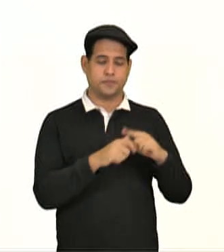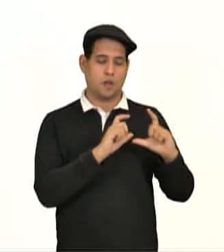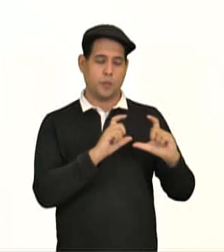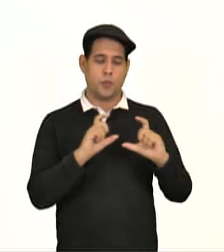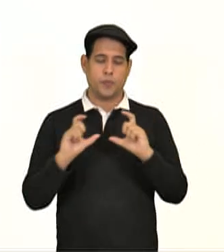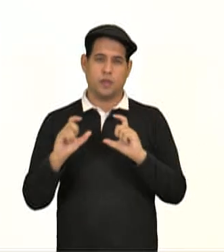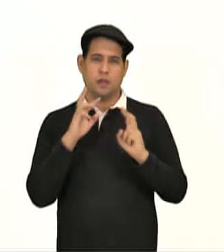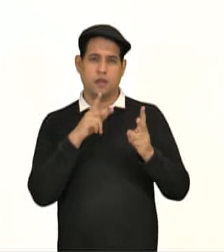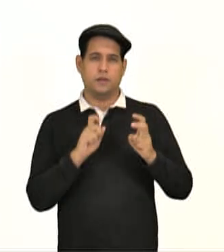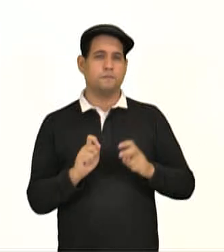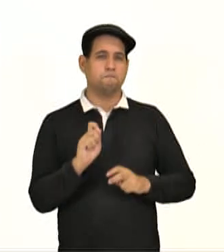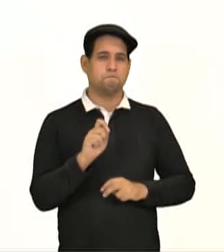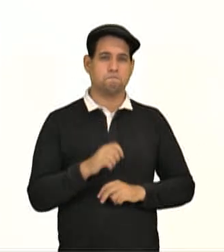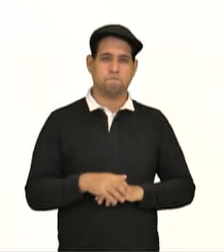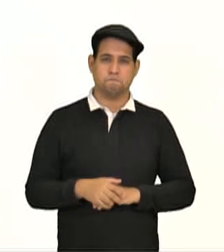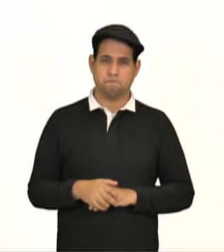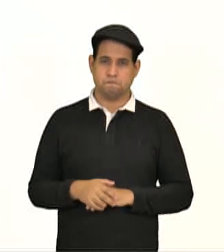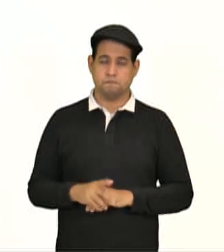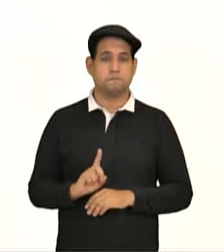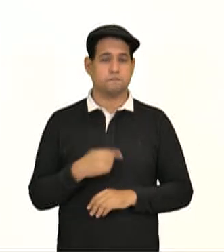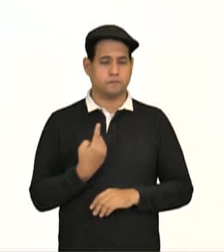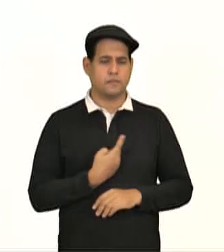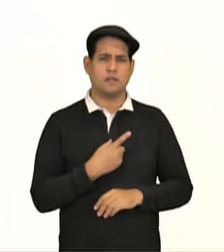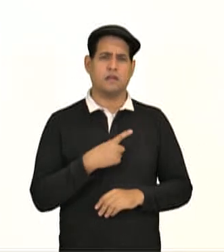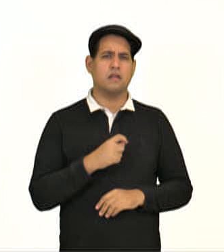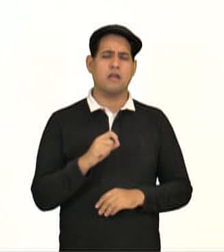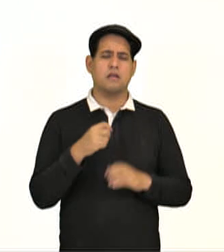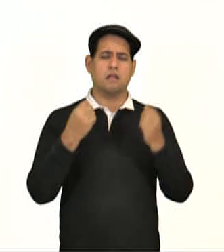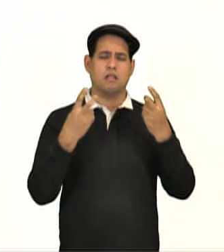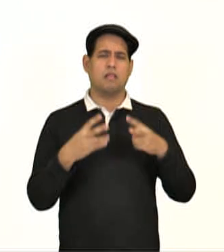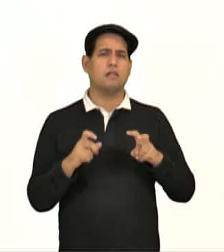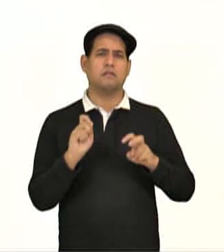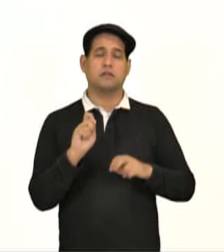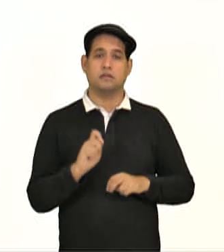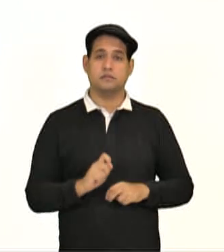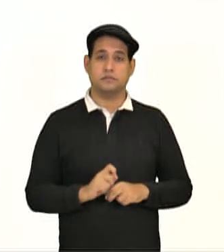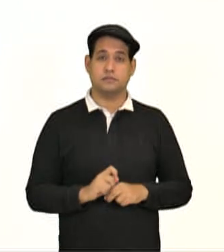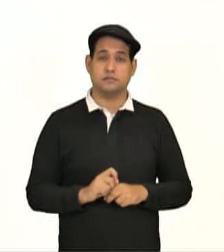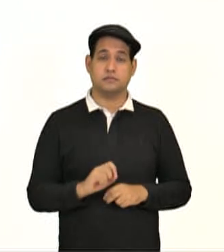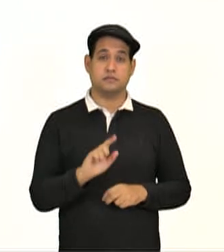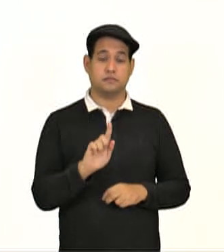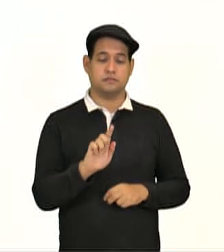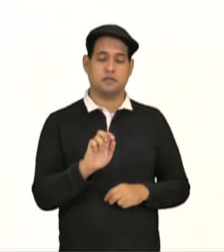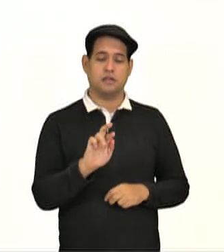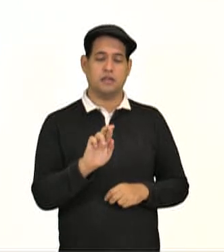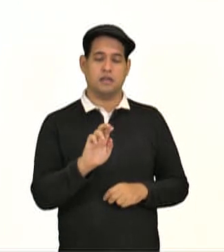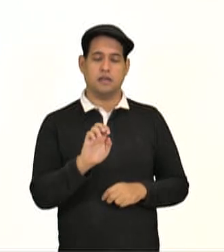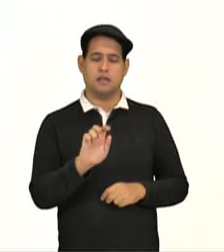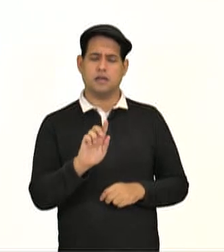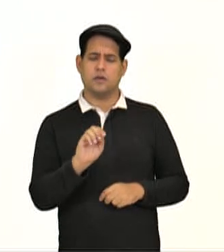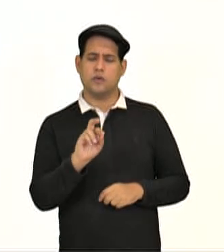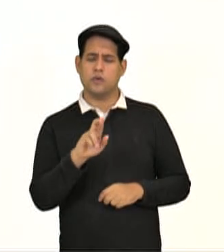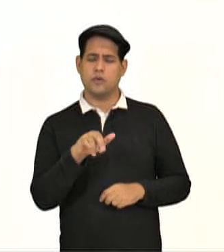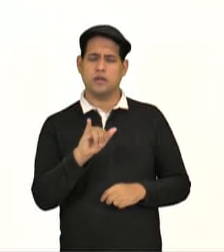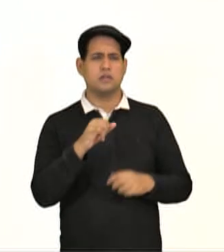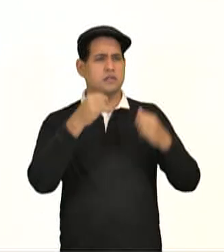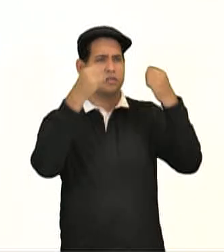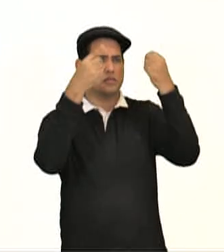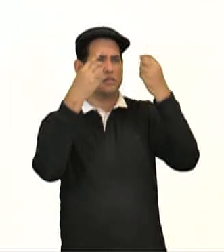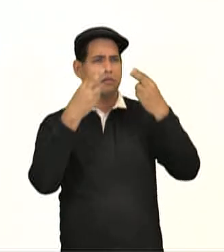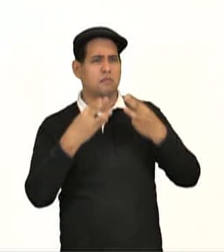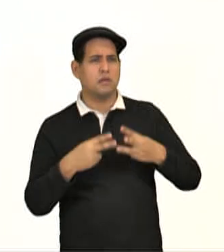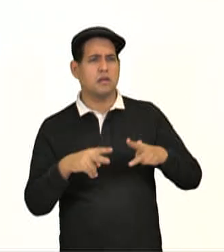vocês percebam ali que a gente tem a seguinte fala: Gregory, conte sobre sua